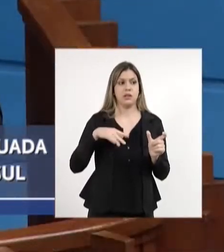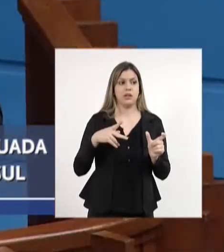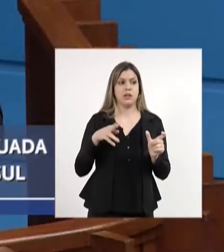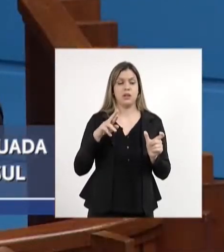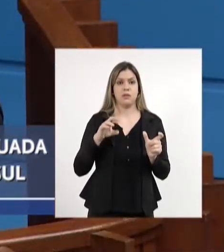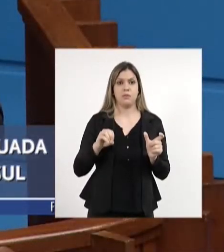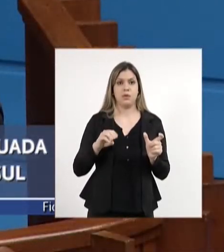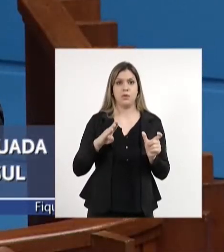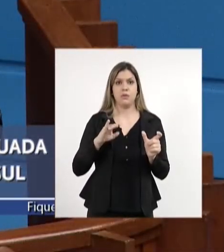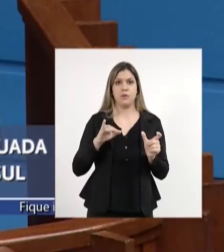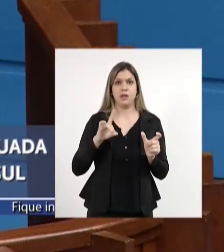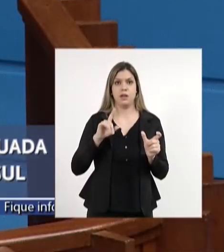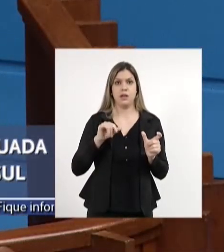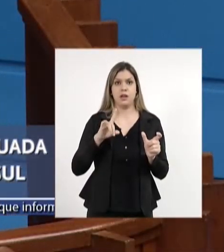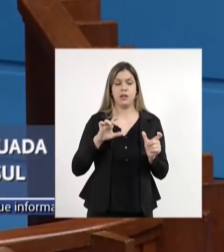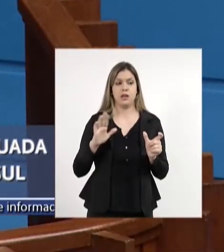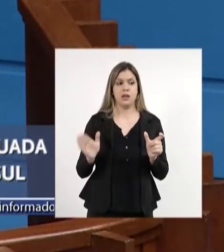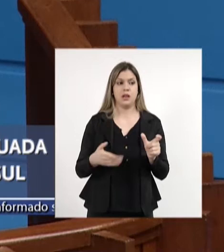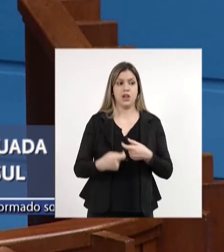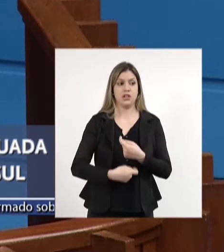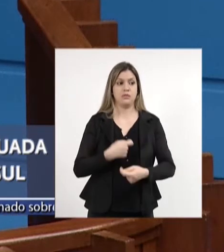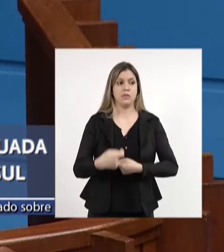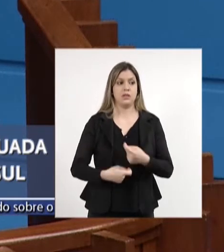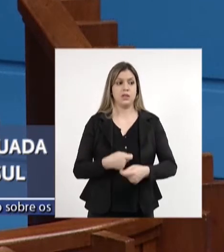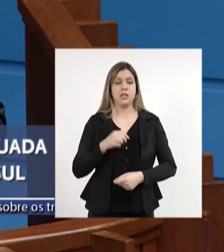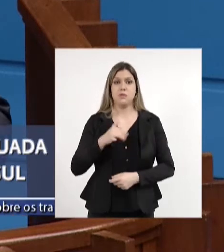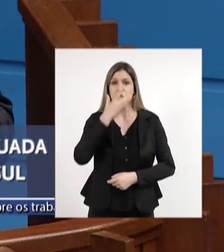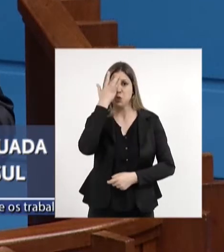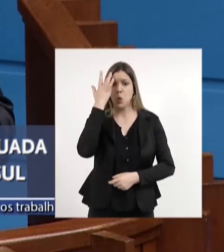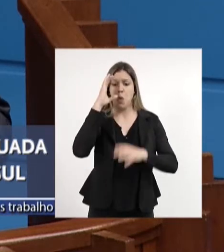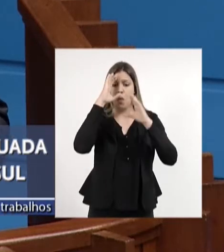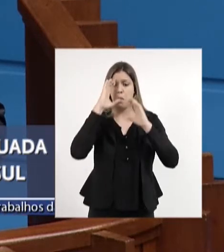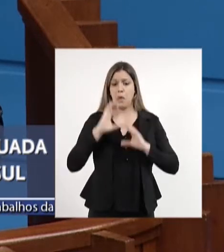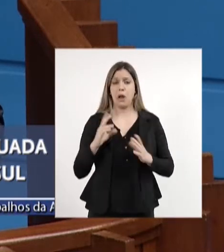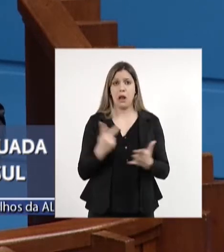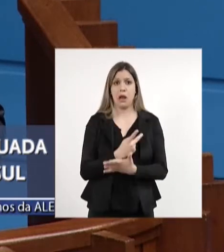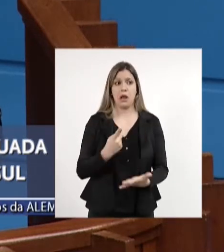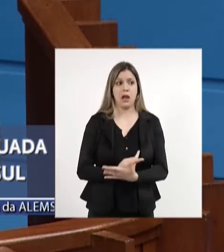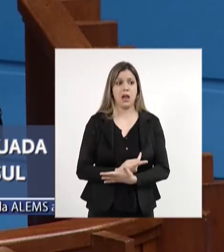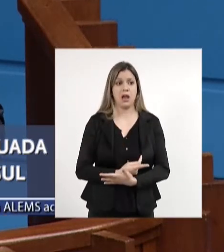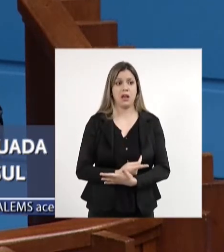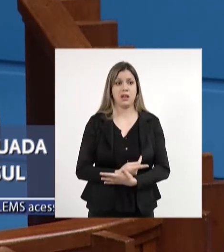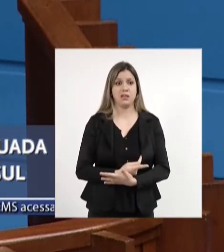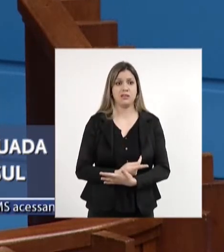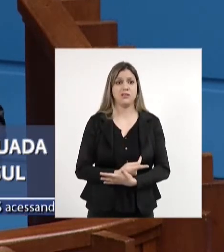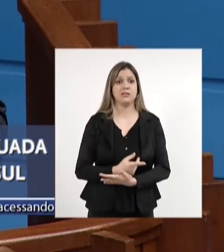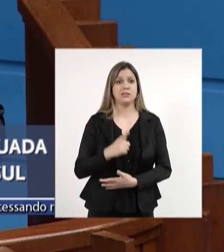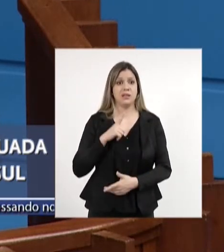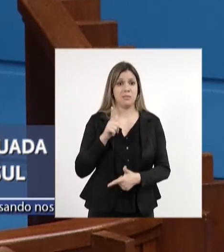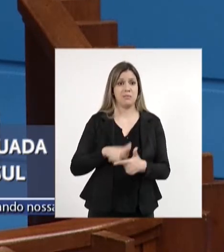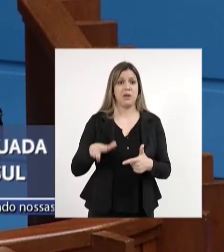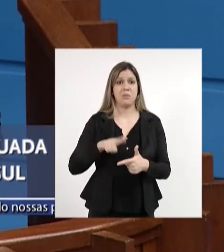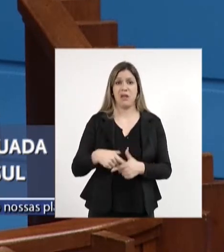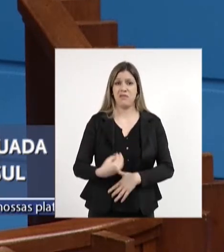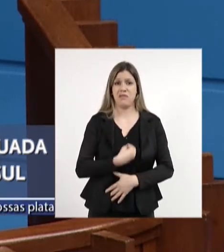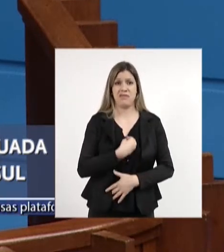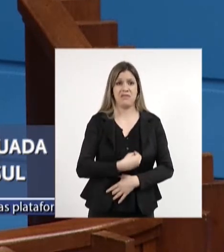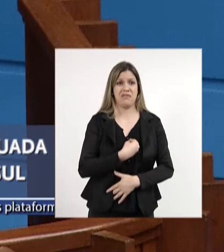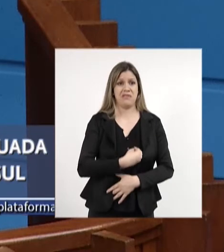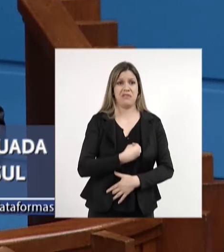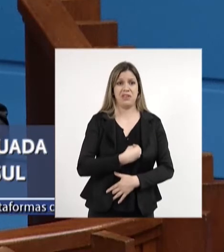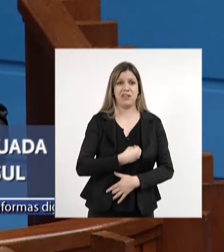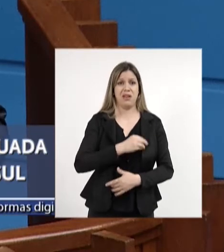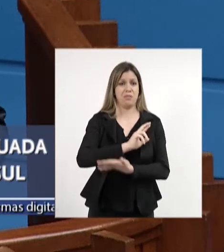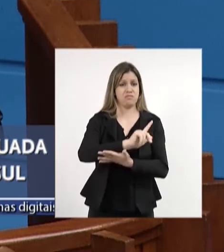Essas pessoas, com esse comportamento, estão impactando a vida de milhares de